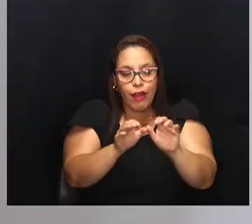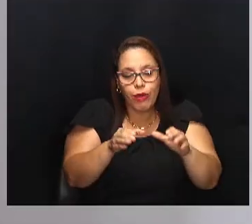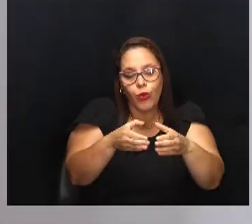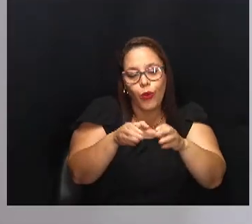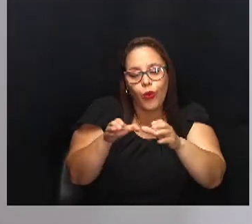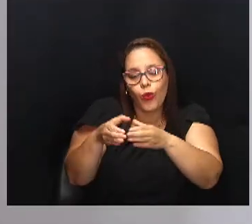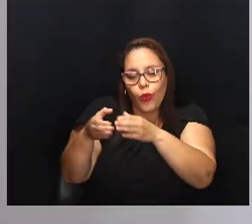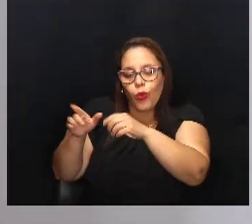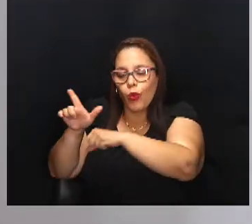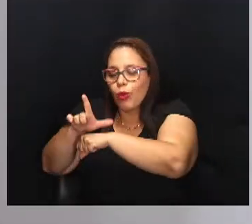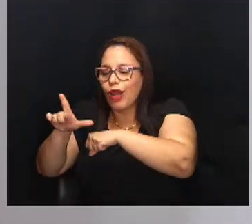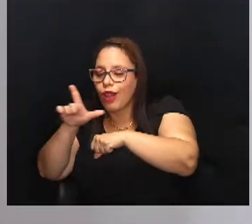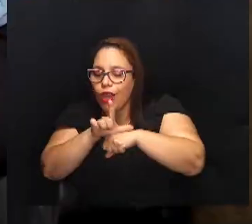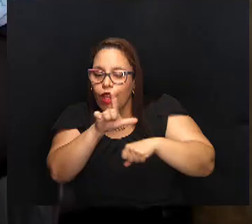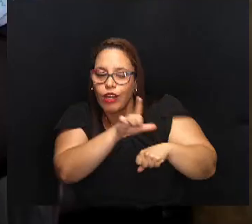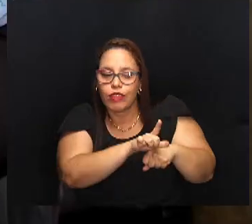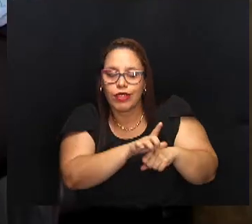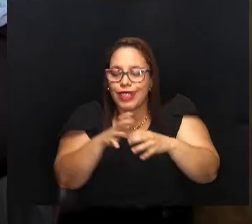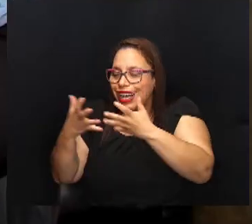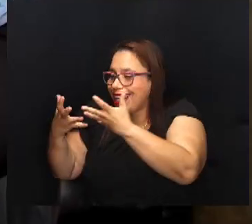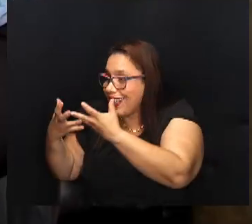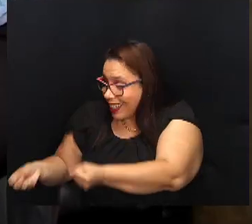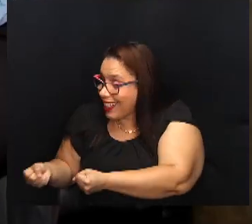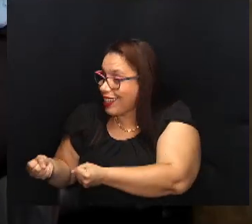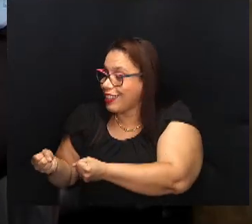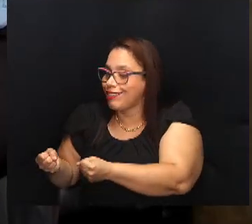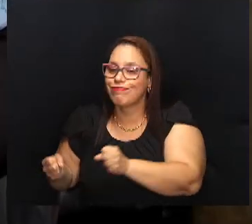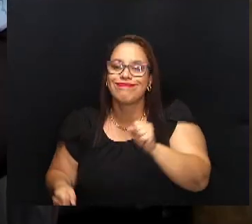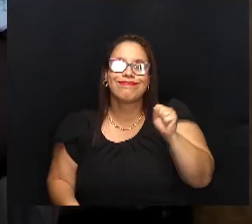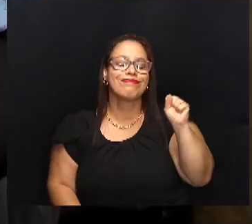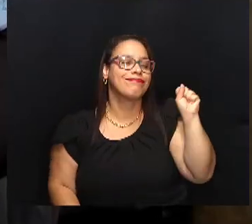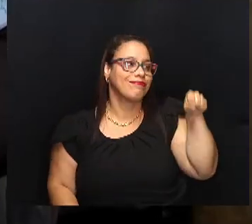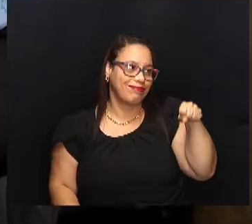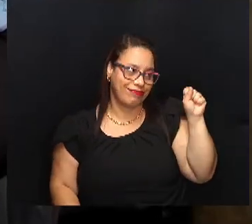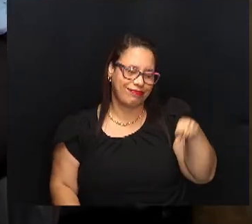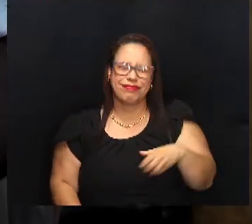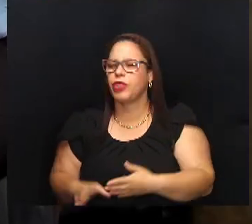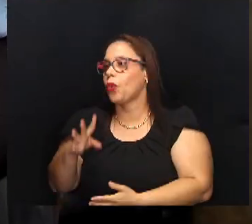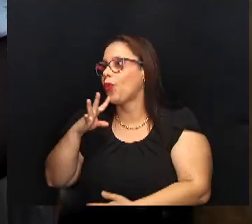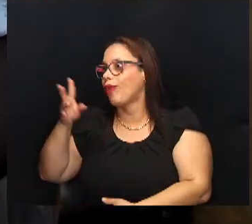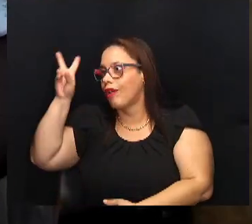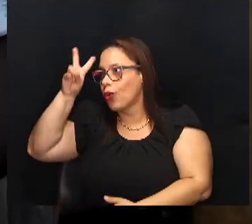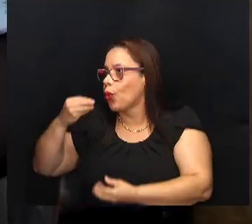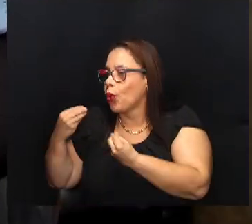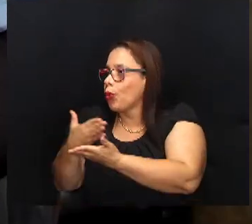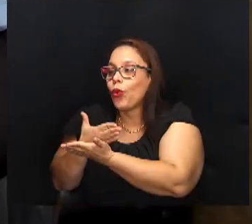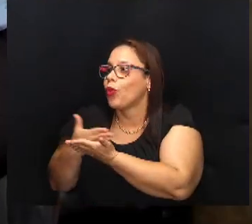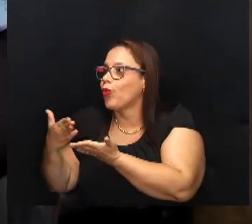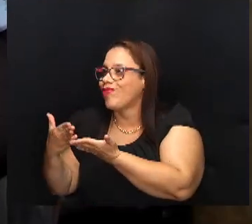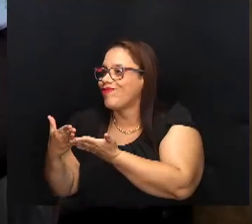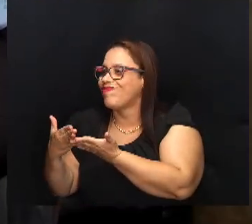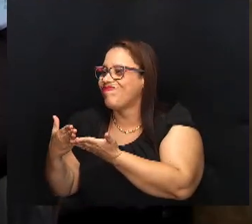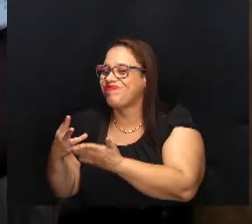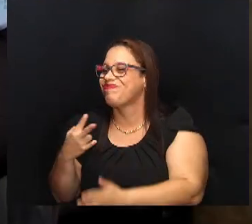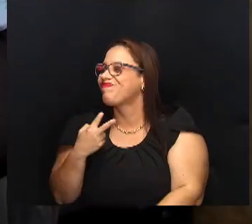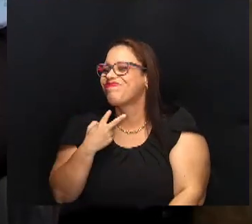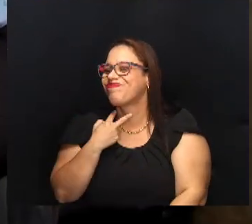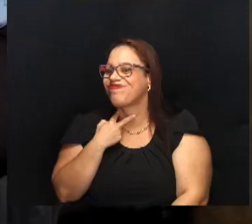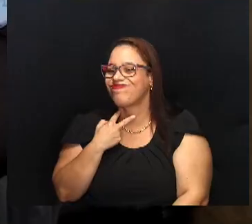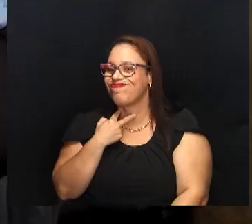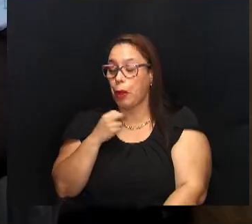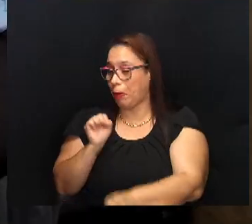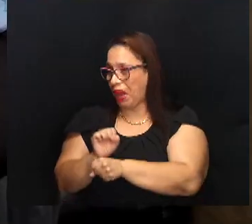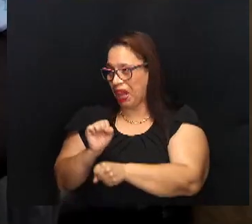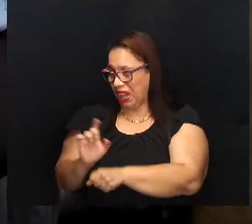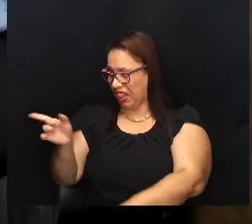dos comércios. E eles abraçaram a causa, né? Conhecendo a história de como começou, não podia também parar